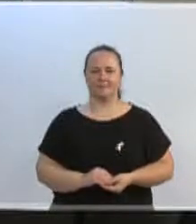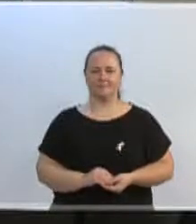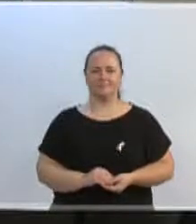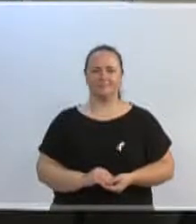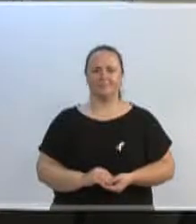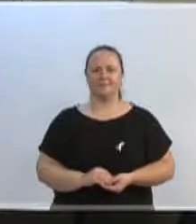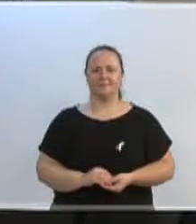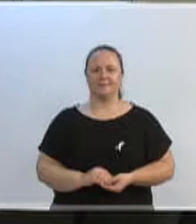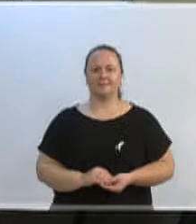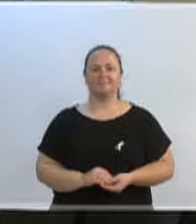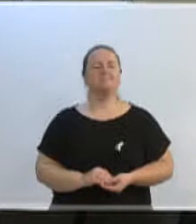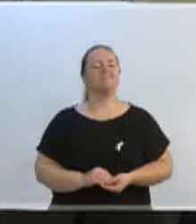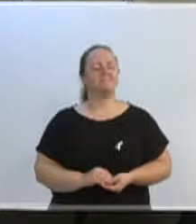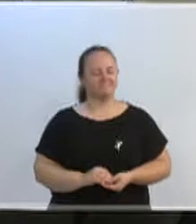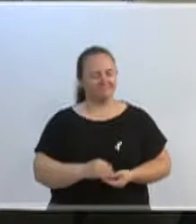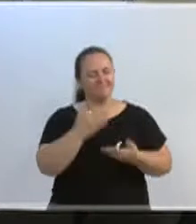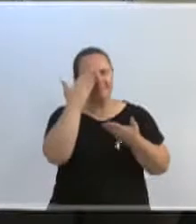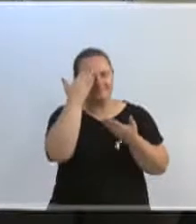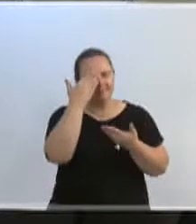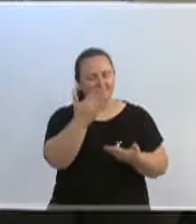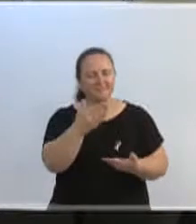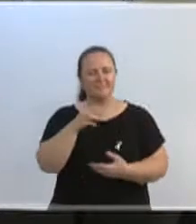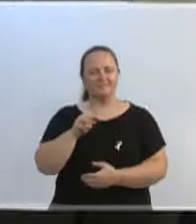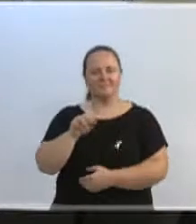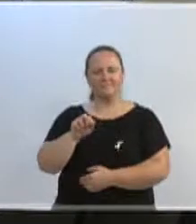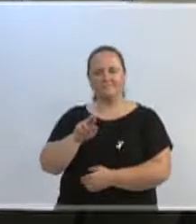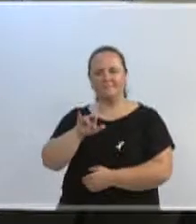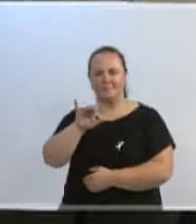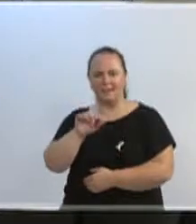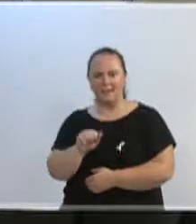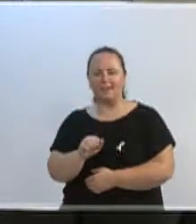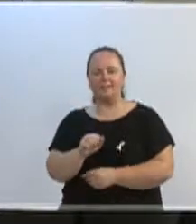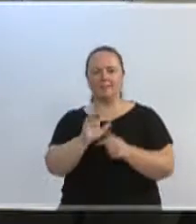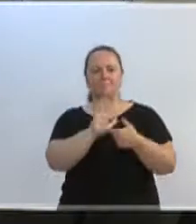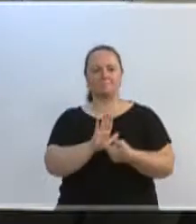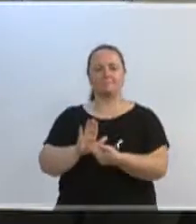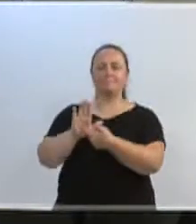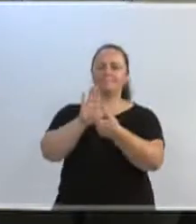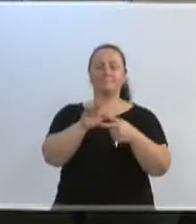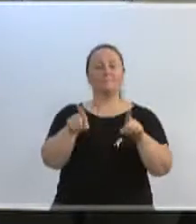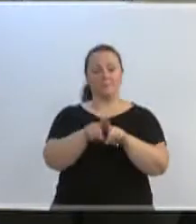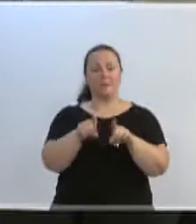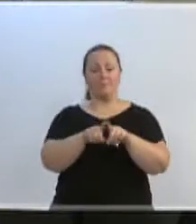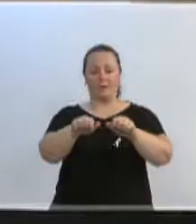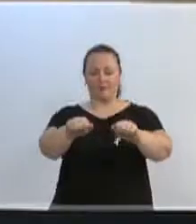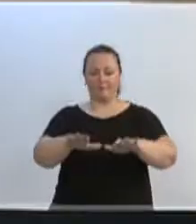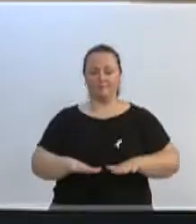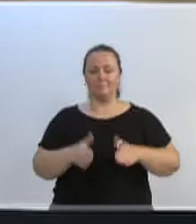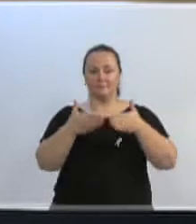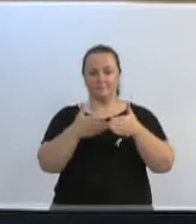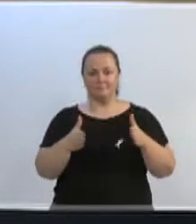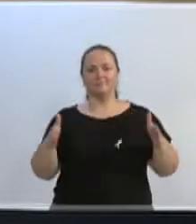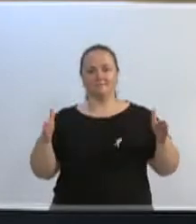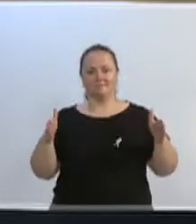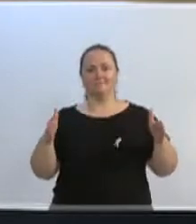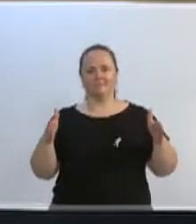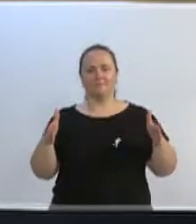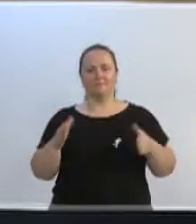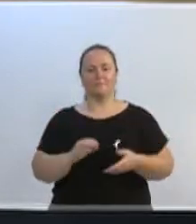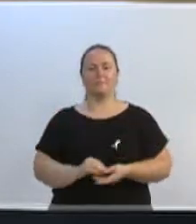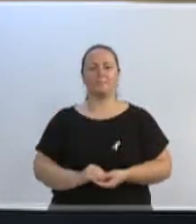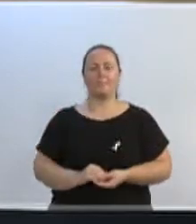Muito obrigado, dona Maria Helena, por abrilhantar também a nossa audiência pública. E,